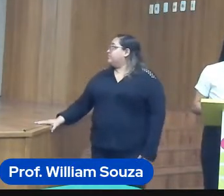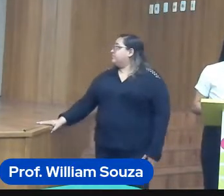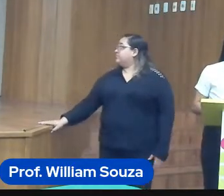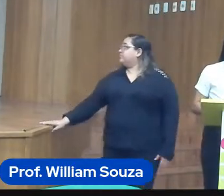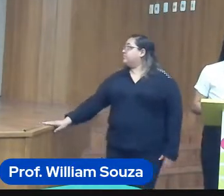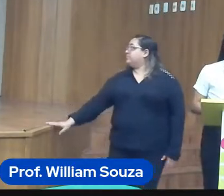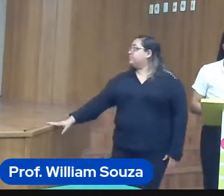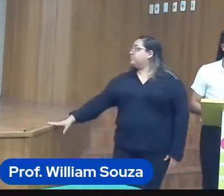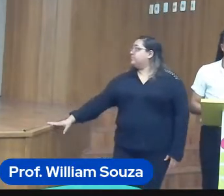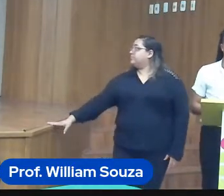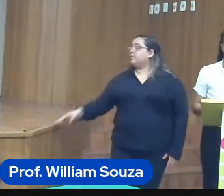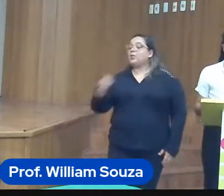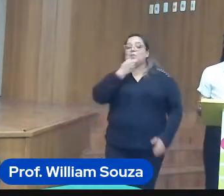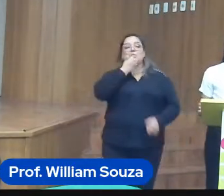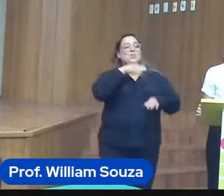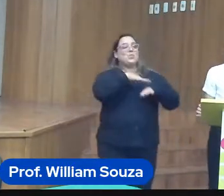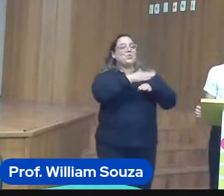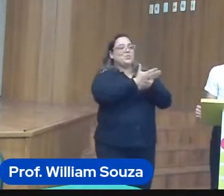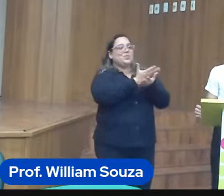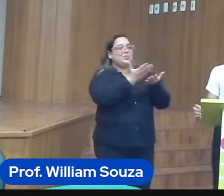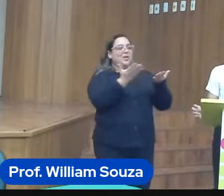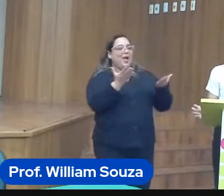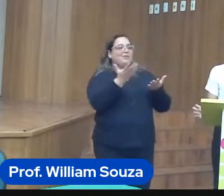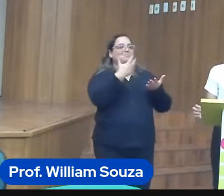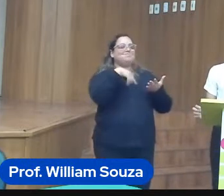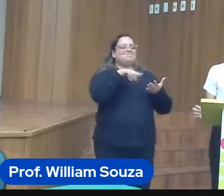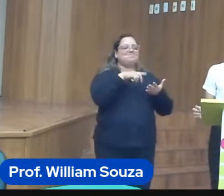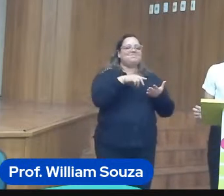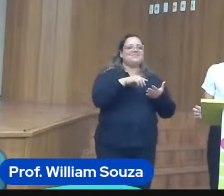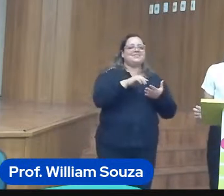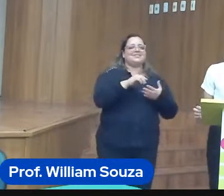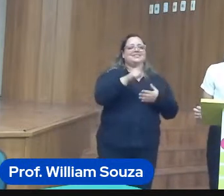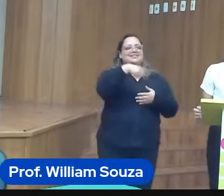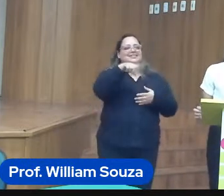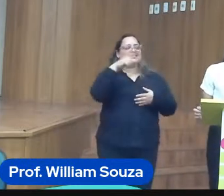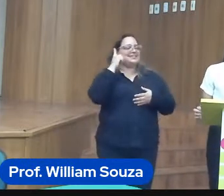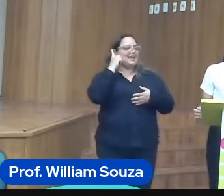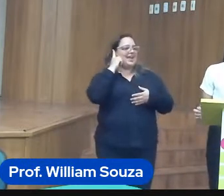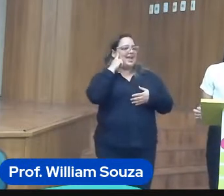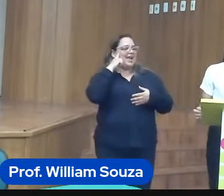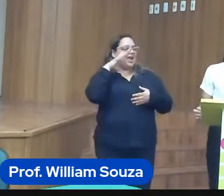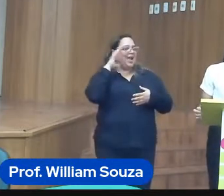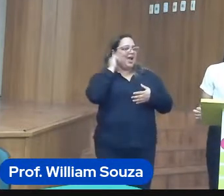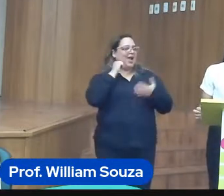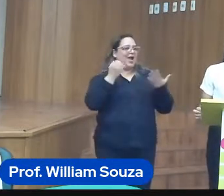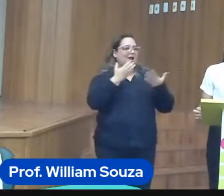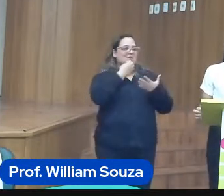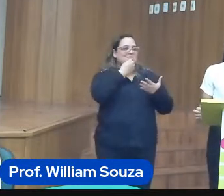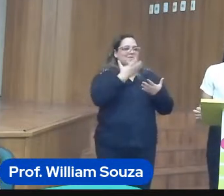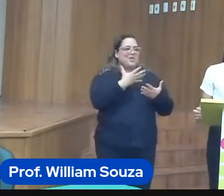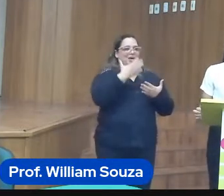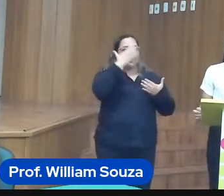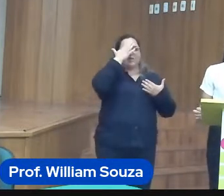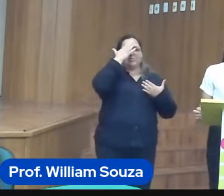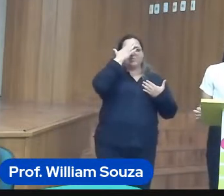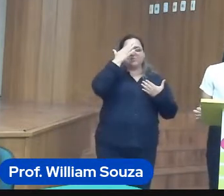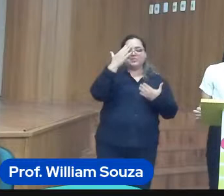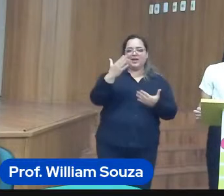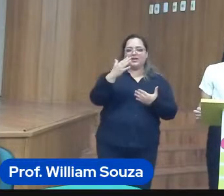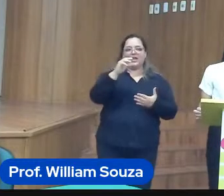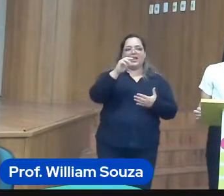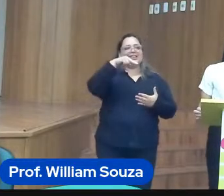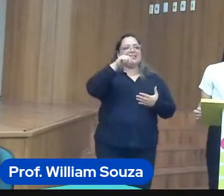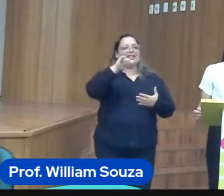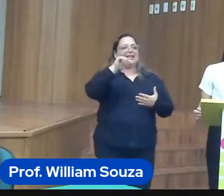Boa noite, pessoal. Eu espero que vocês estejam me escutando bem. Cumprimentar aqui nossa professora Nayara, coordenadora,